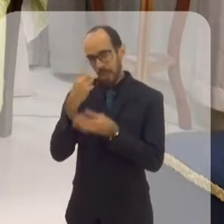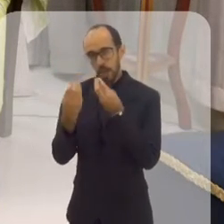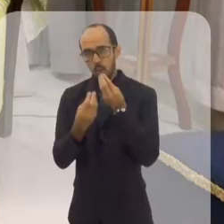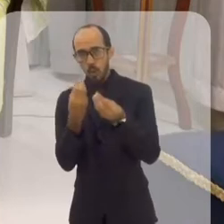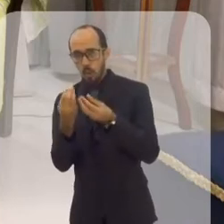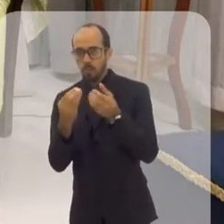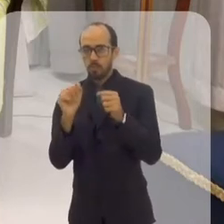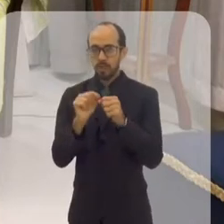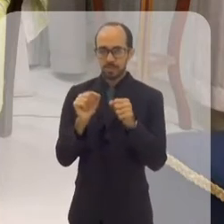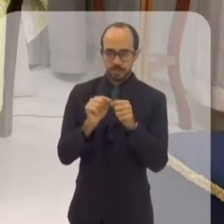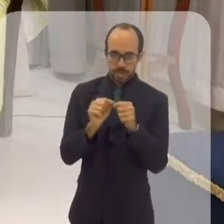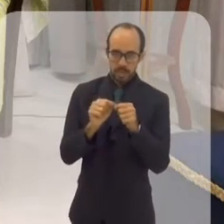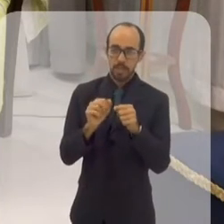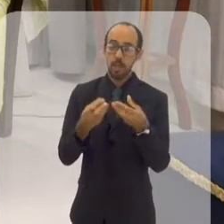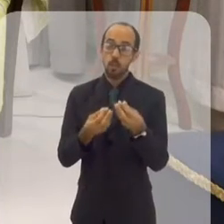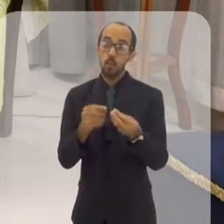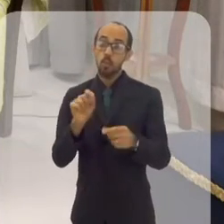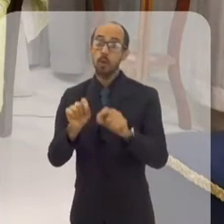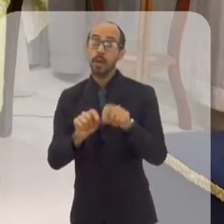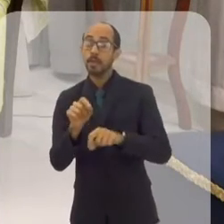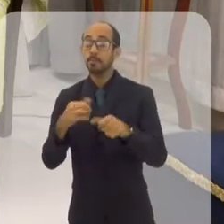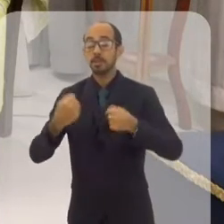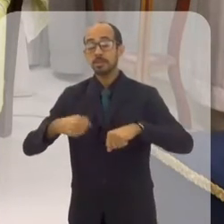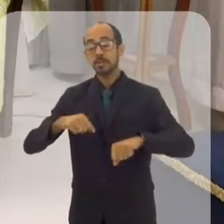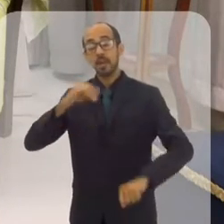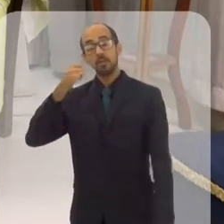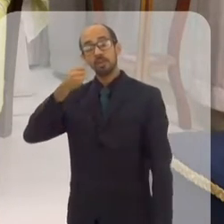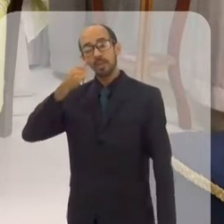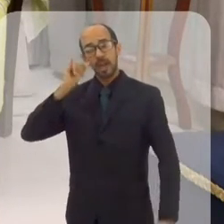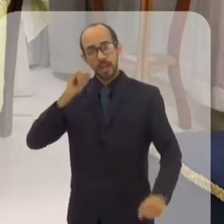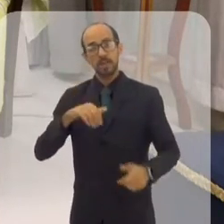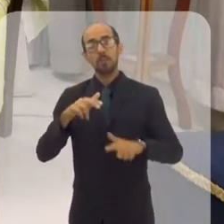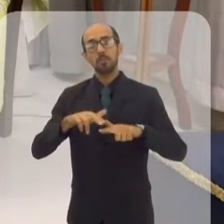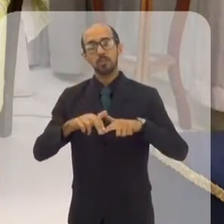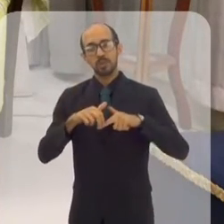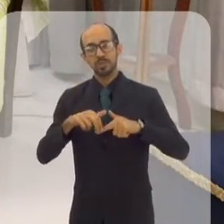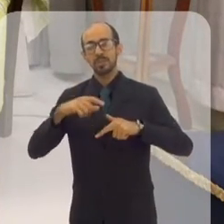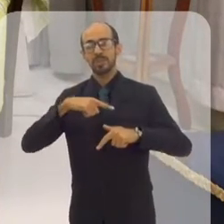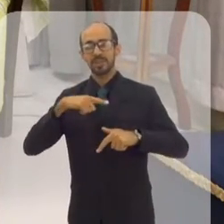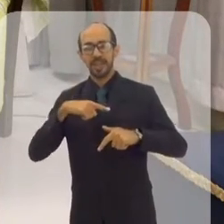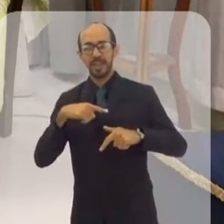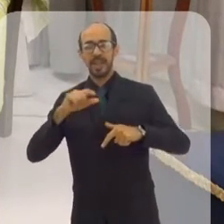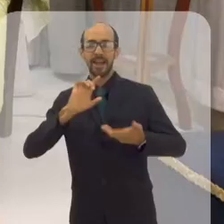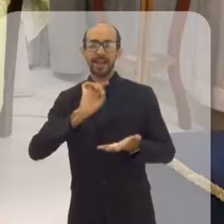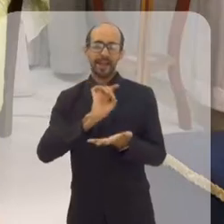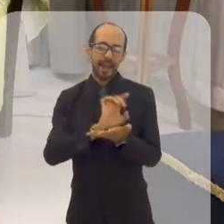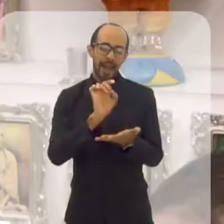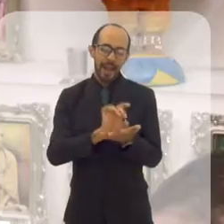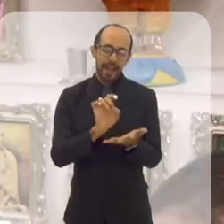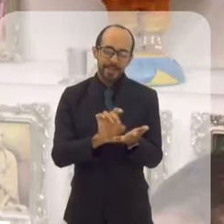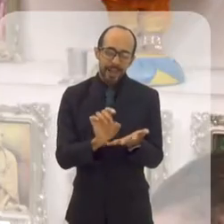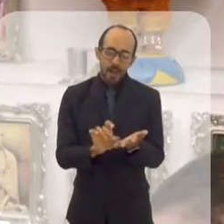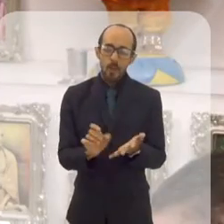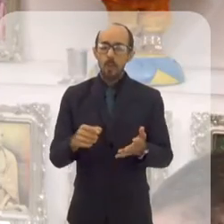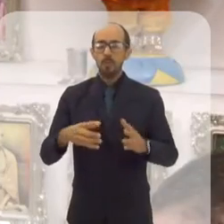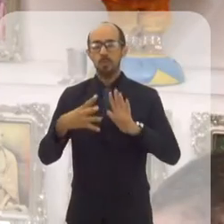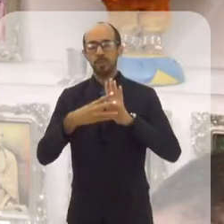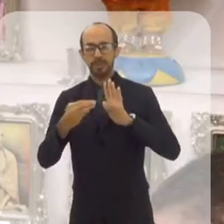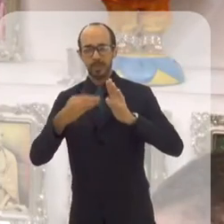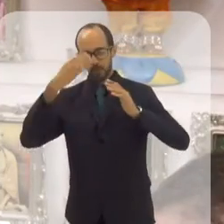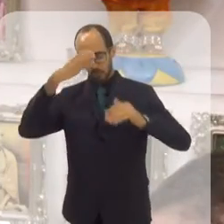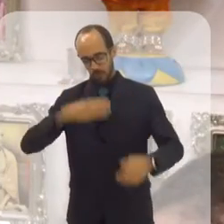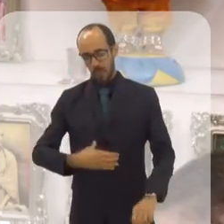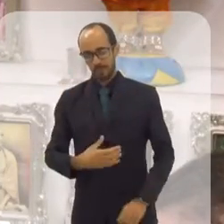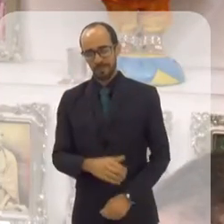o que fazer o que não fazer e vou botar dentro dessas posto e eu esqueci os Não não é fácil não